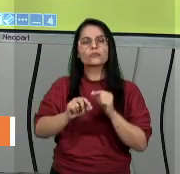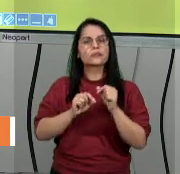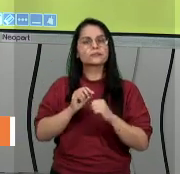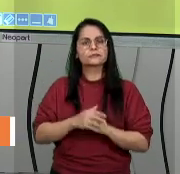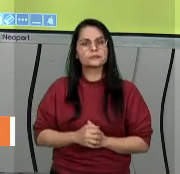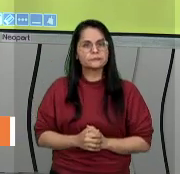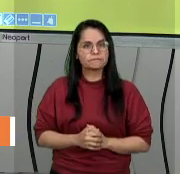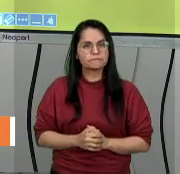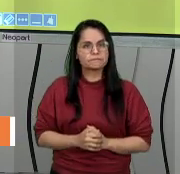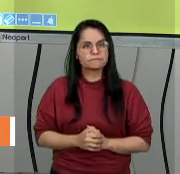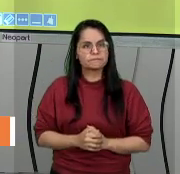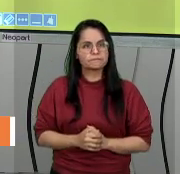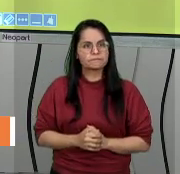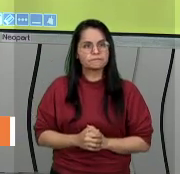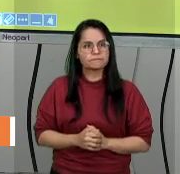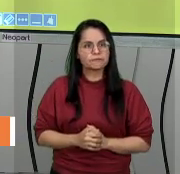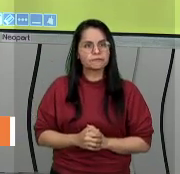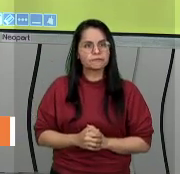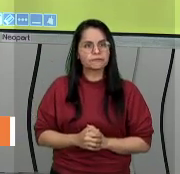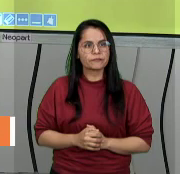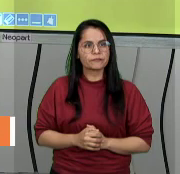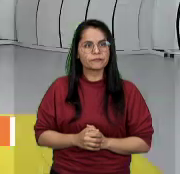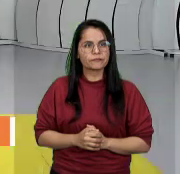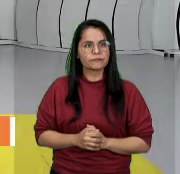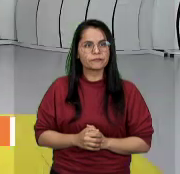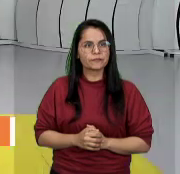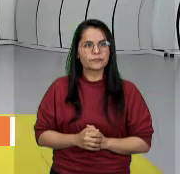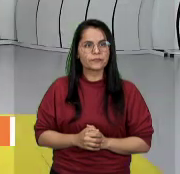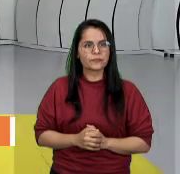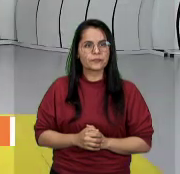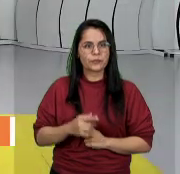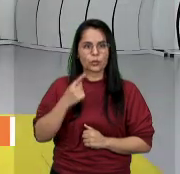a medula espinhal? Da seguinte forma.